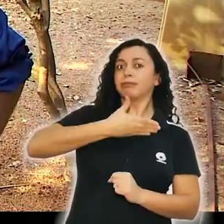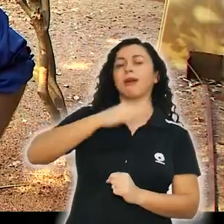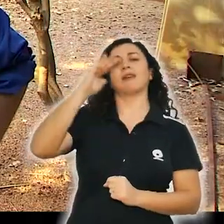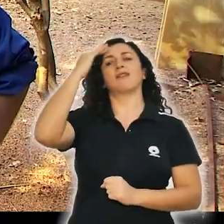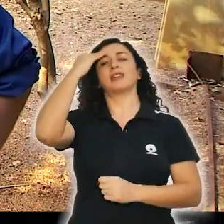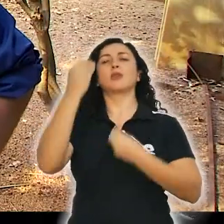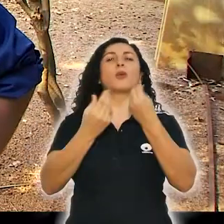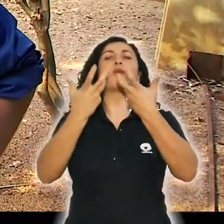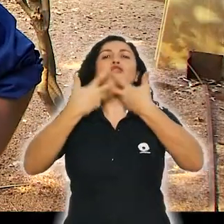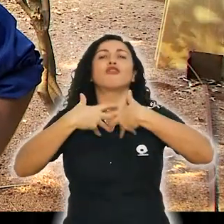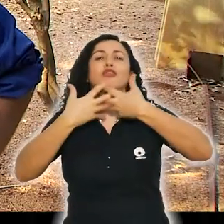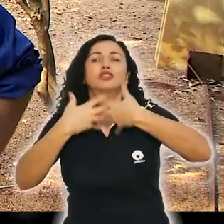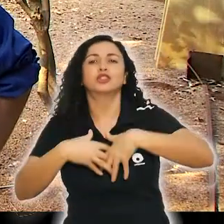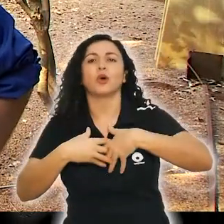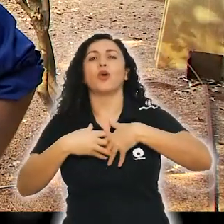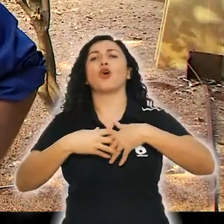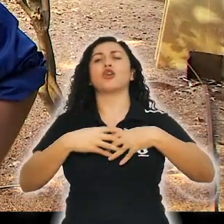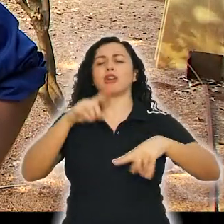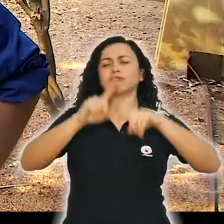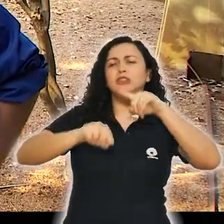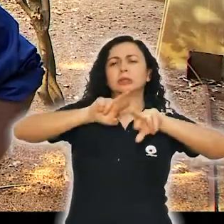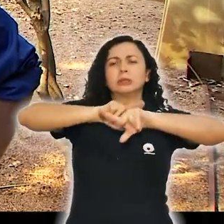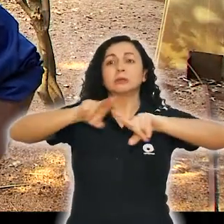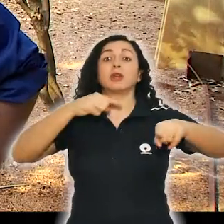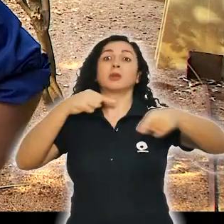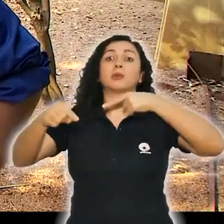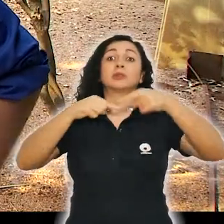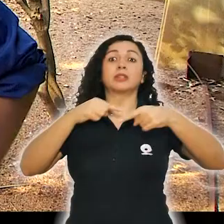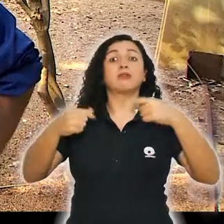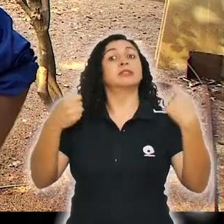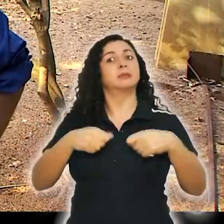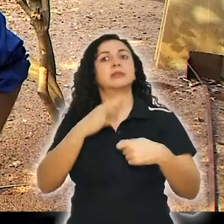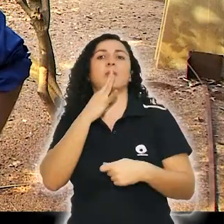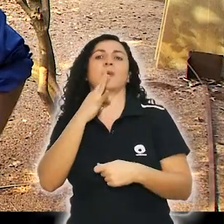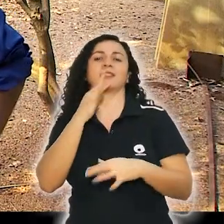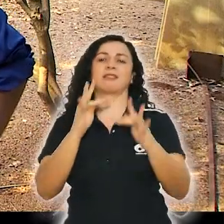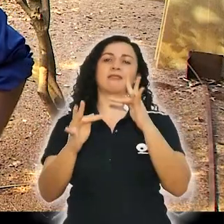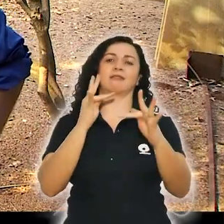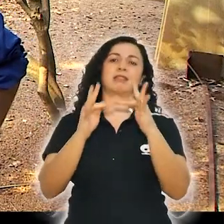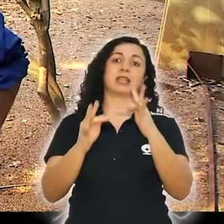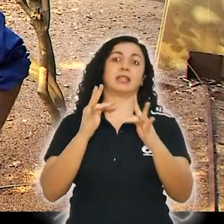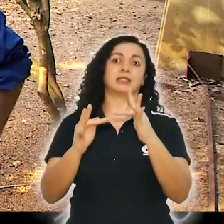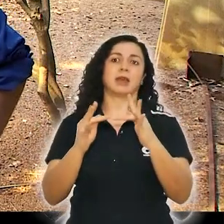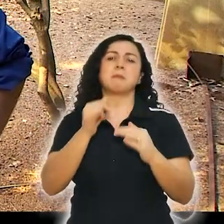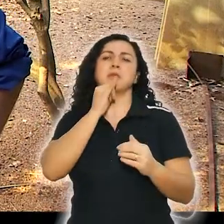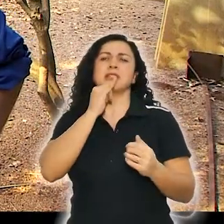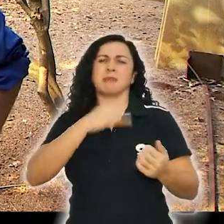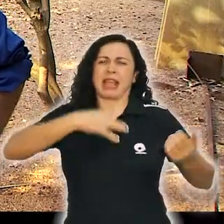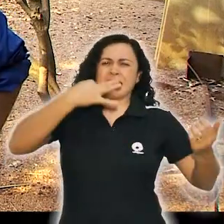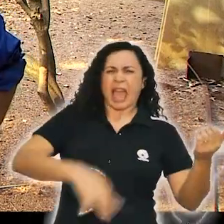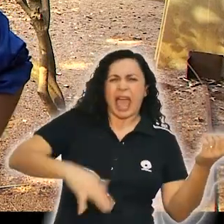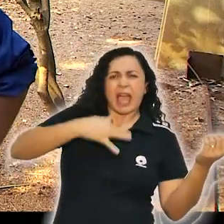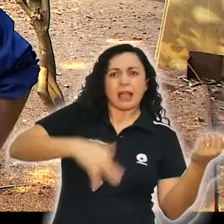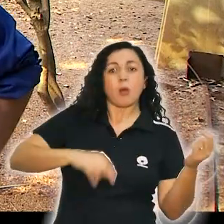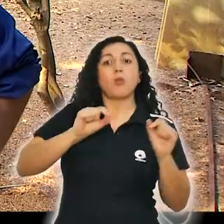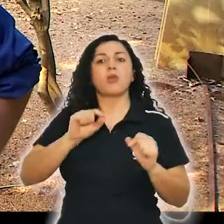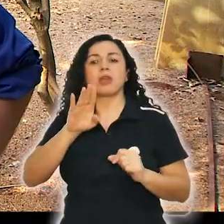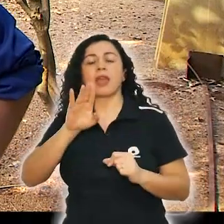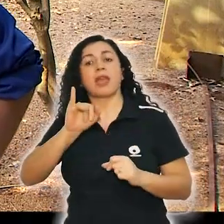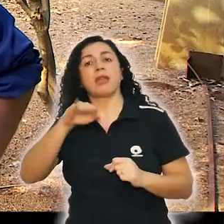entender como é que funciona cada instrumento musical, você precisa conhecer um pouco de física. Um captador de guitarra é, na verdade, uma